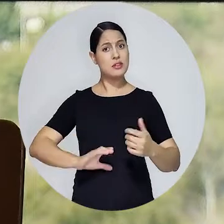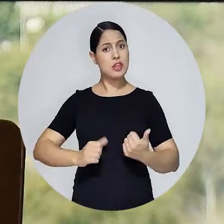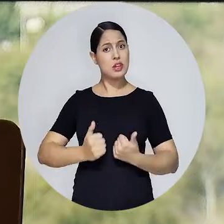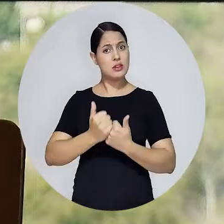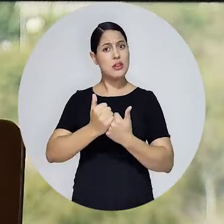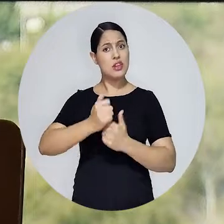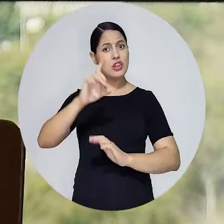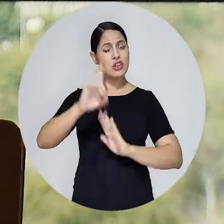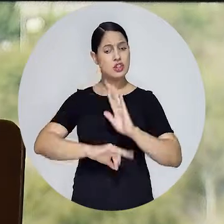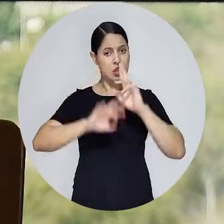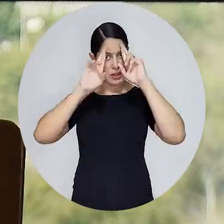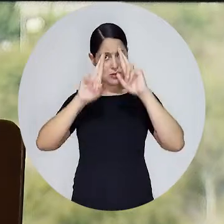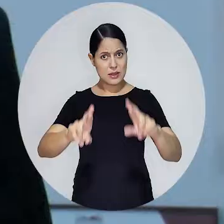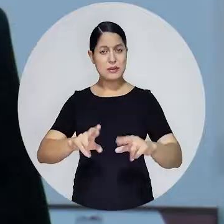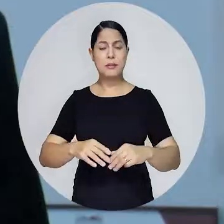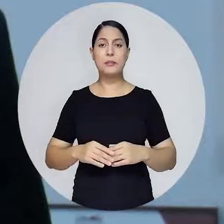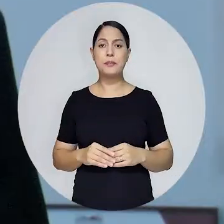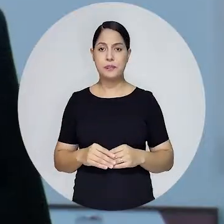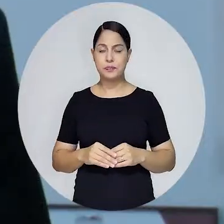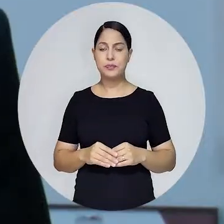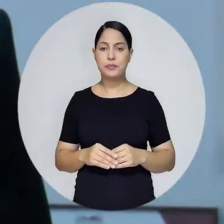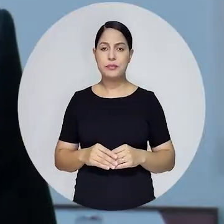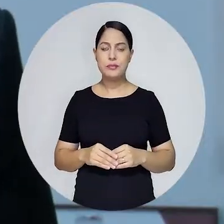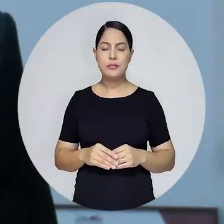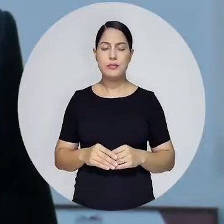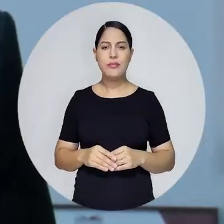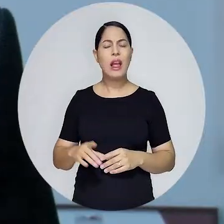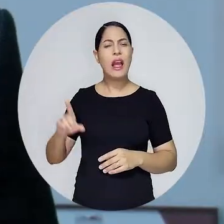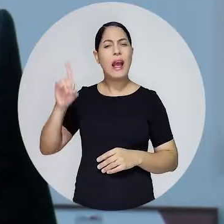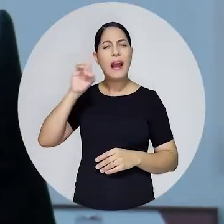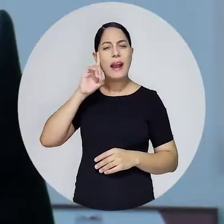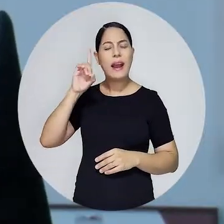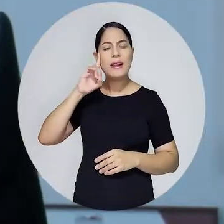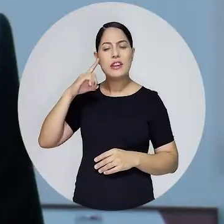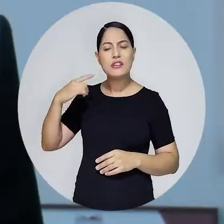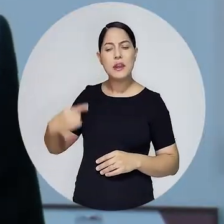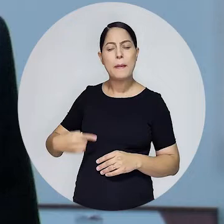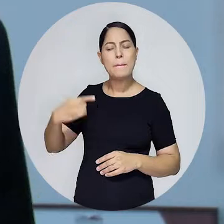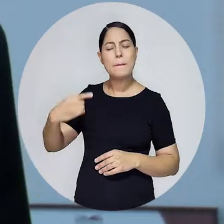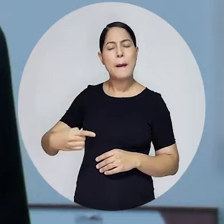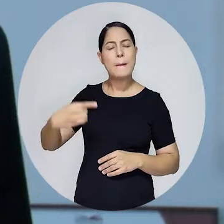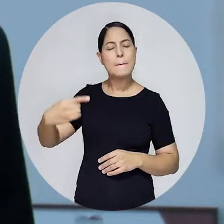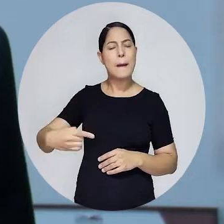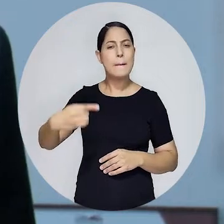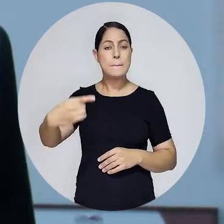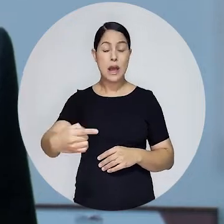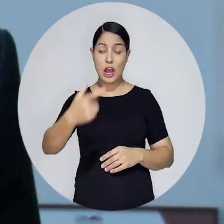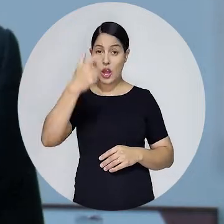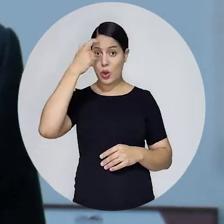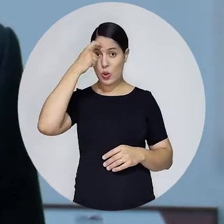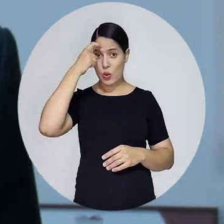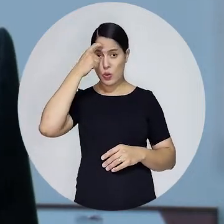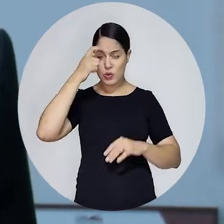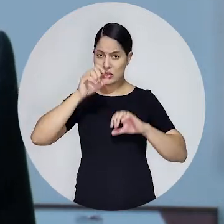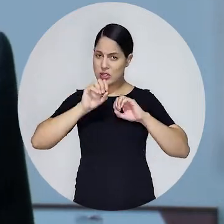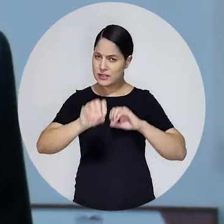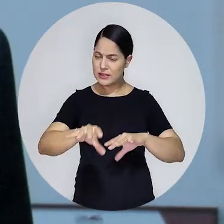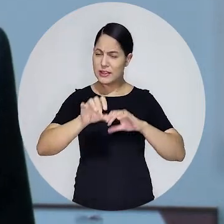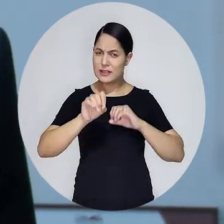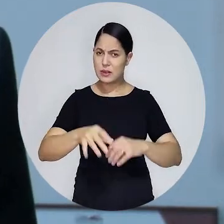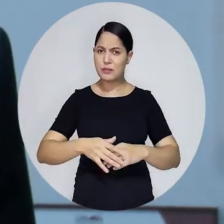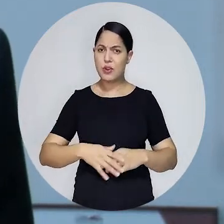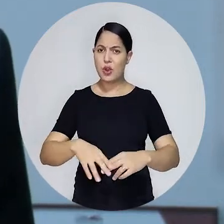seus direitos serão respeitados. É importante massificar a cada dia para que nós possamos conscientizar aqueles